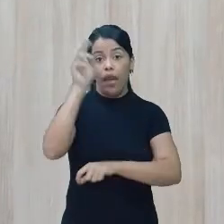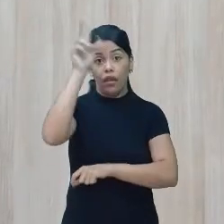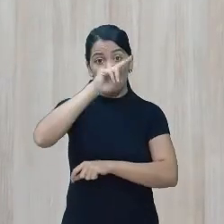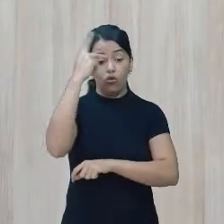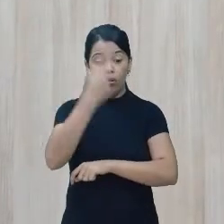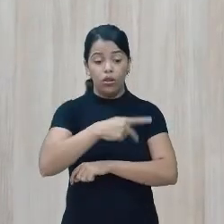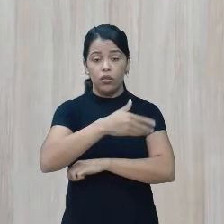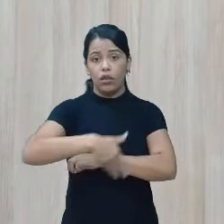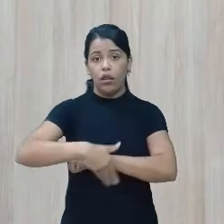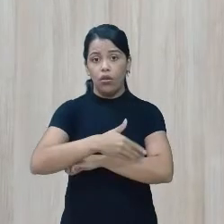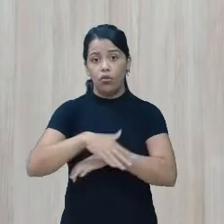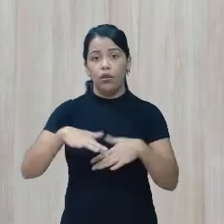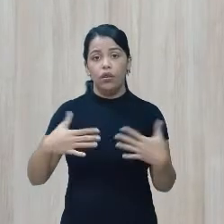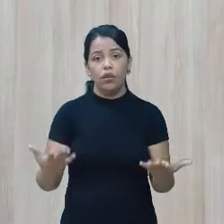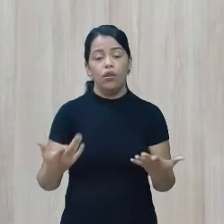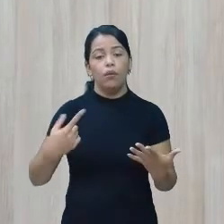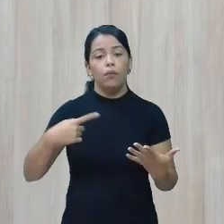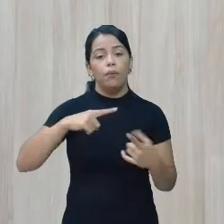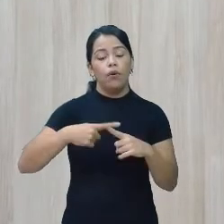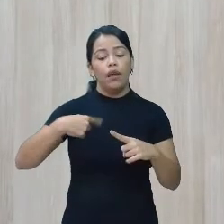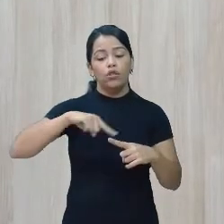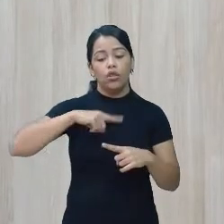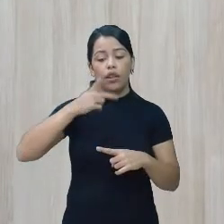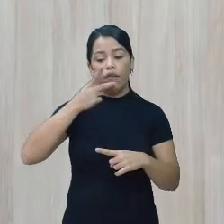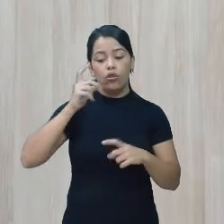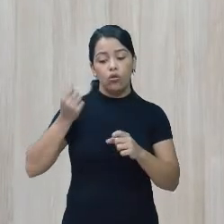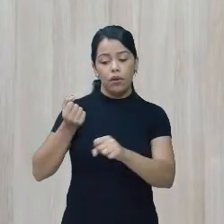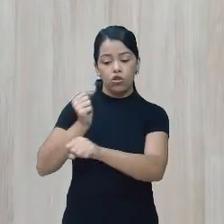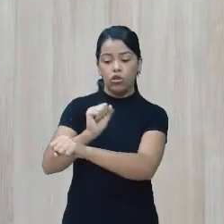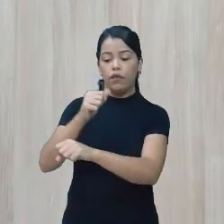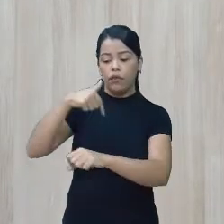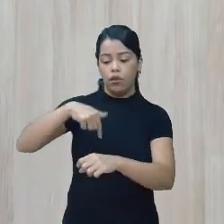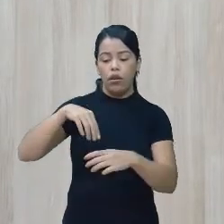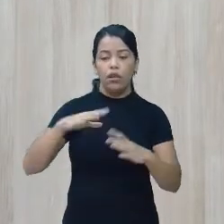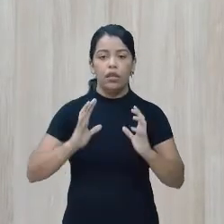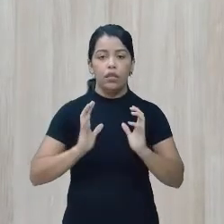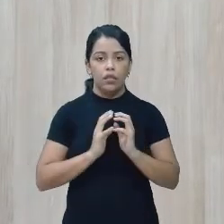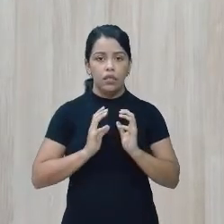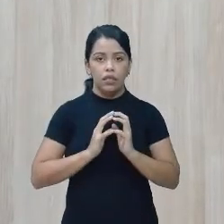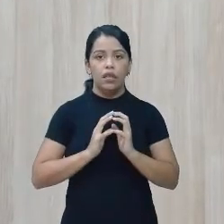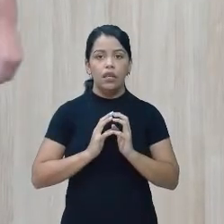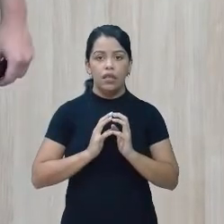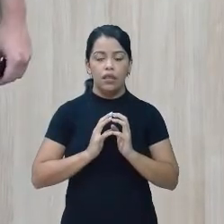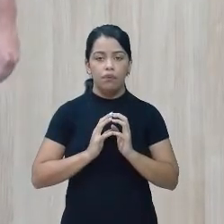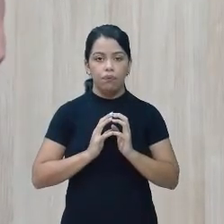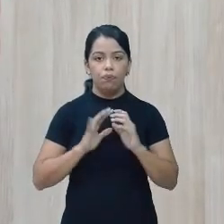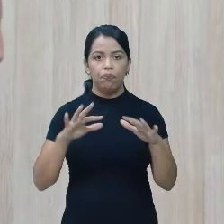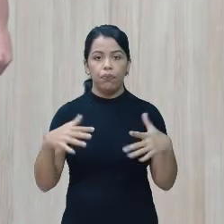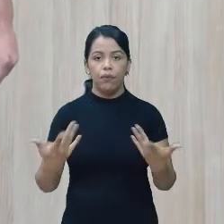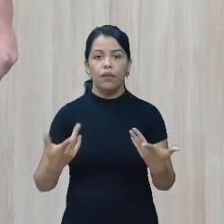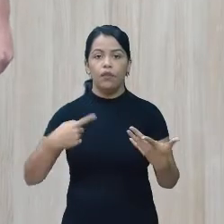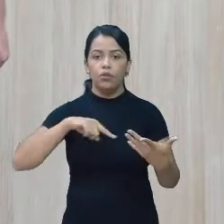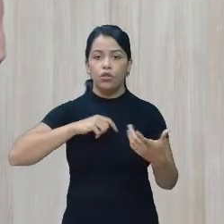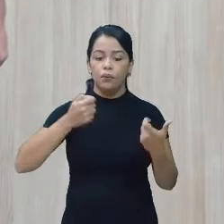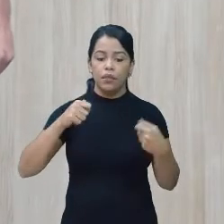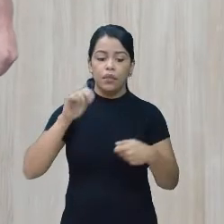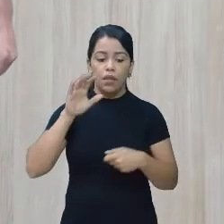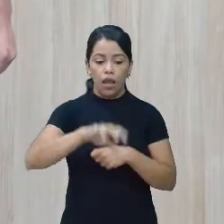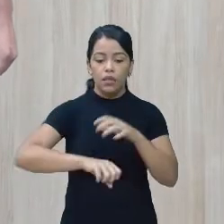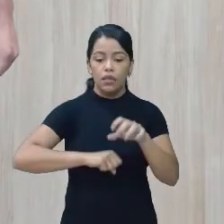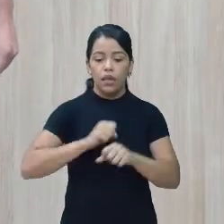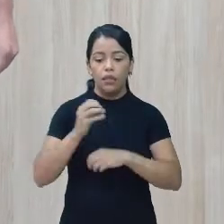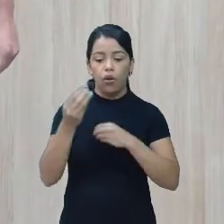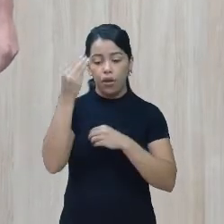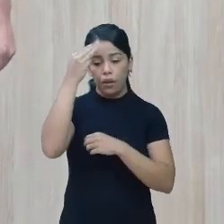sobre essa história da escravidão na cidade do Recife, é importante também a gente resgatar os lugares de memória. É importante a gente pensar que essa cidade ela